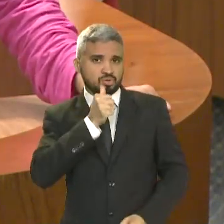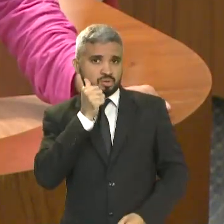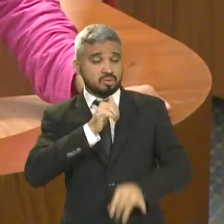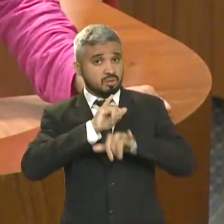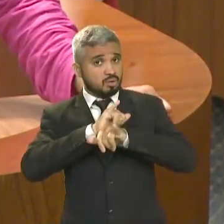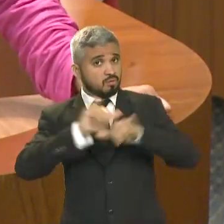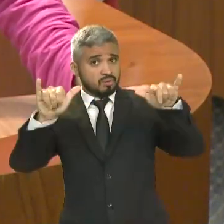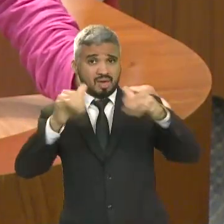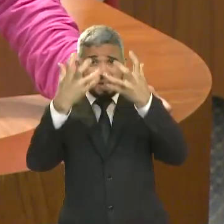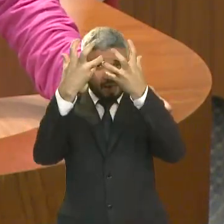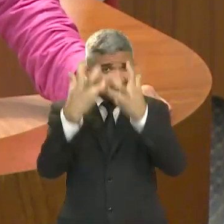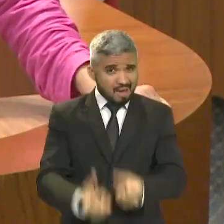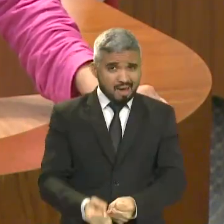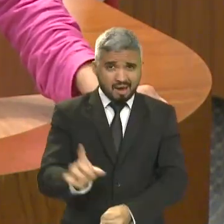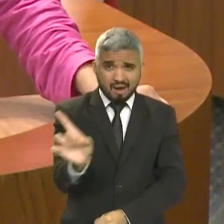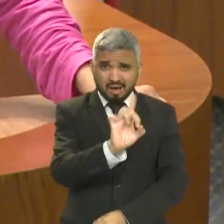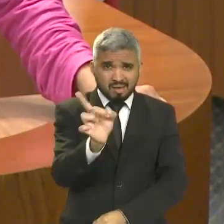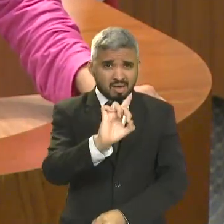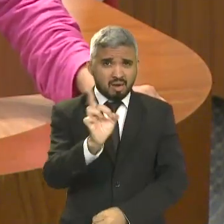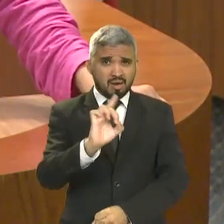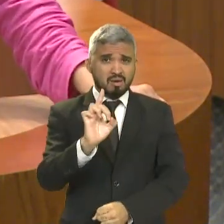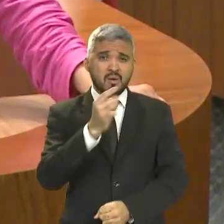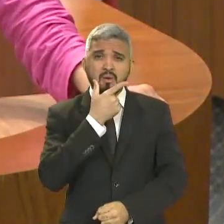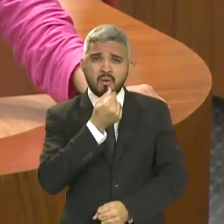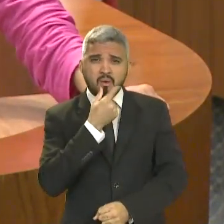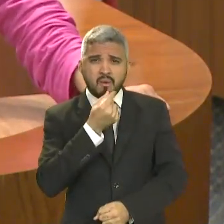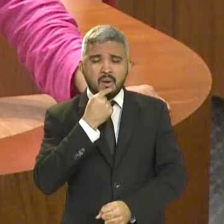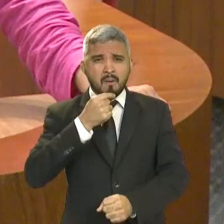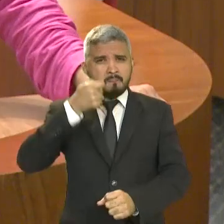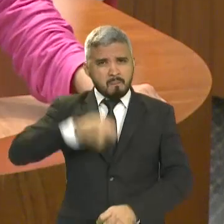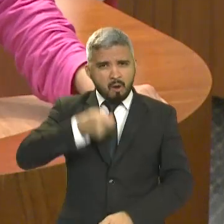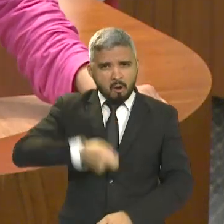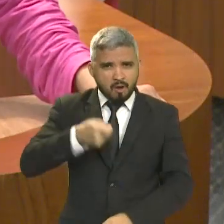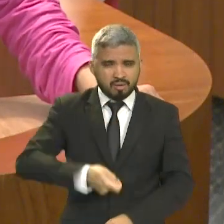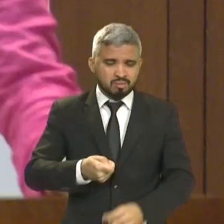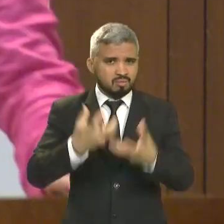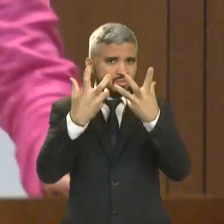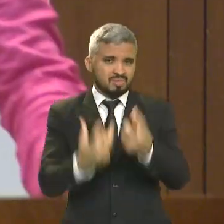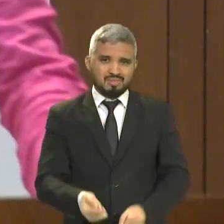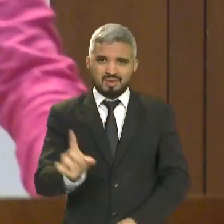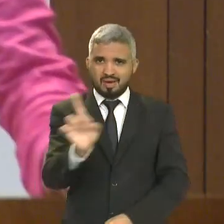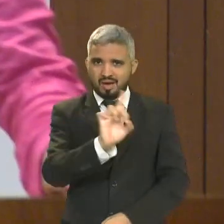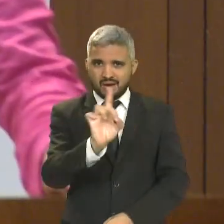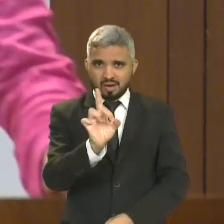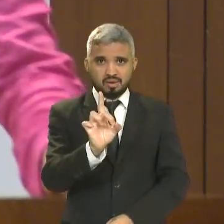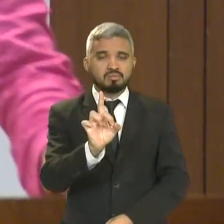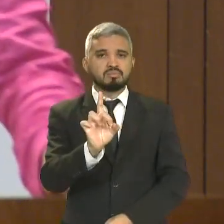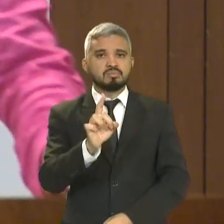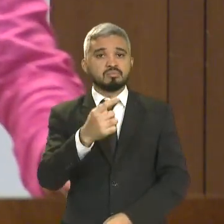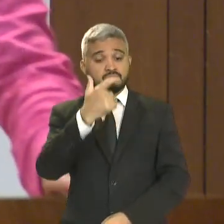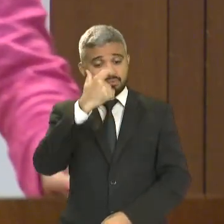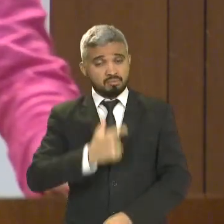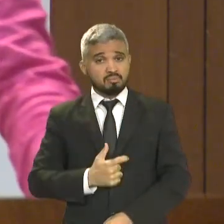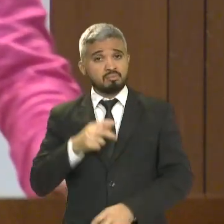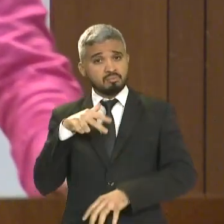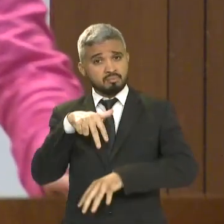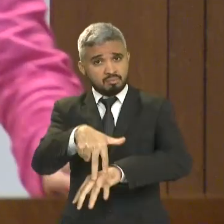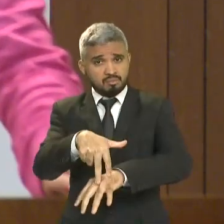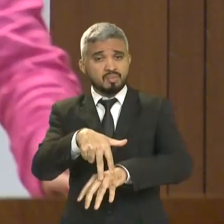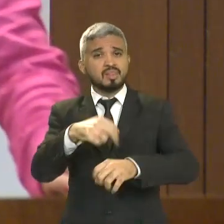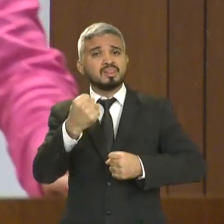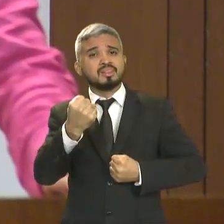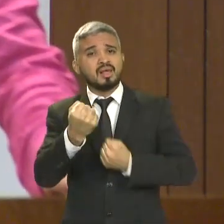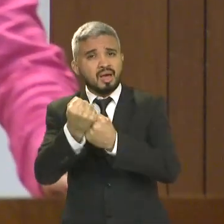aceitaremos agressores de mulheres. Mulheres não passarão. Estaremos aqui para continuar defendendo as mulheres